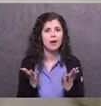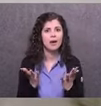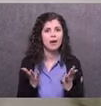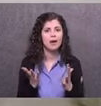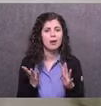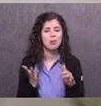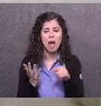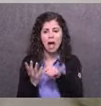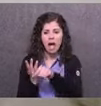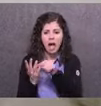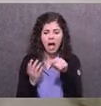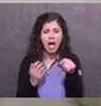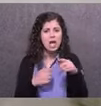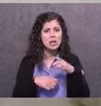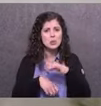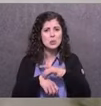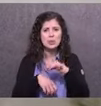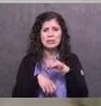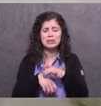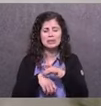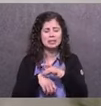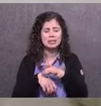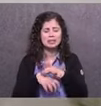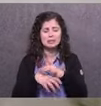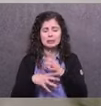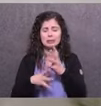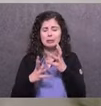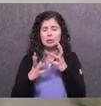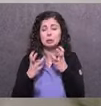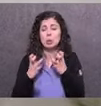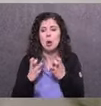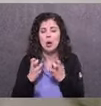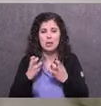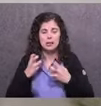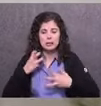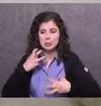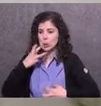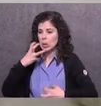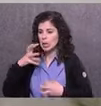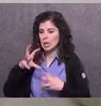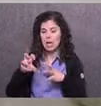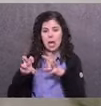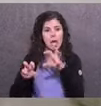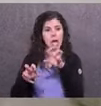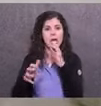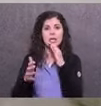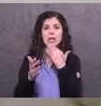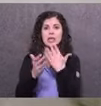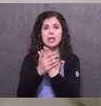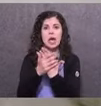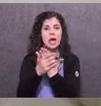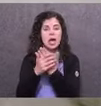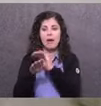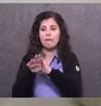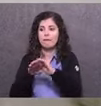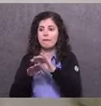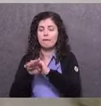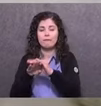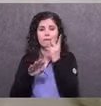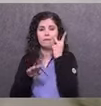doenças cruéis rompem laços de vida e de afeto?